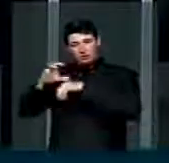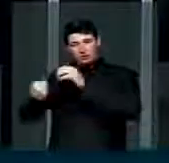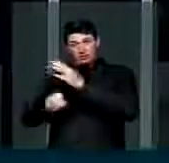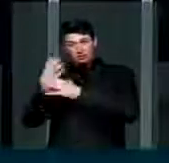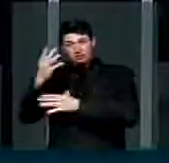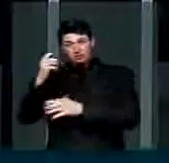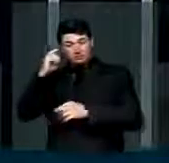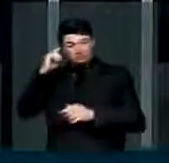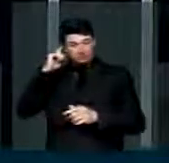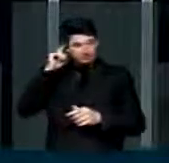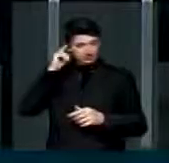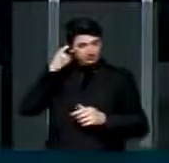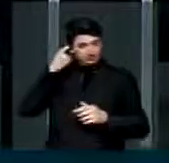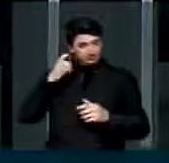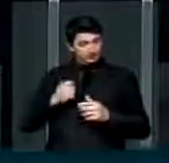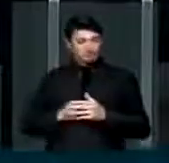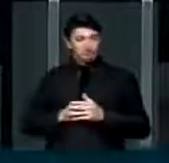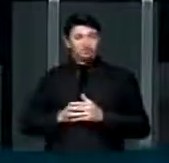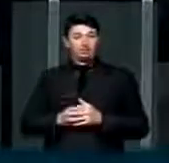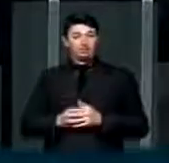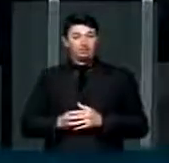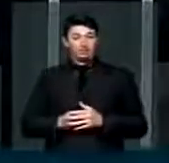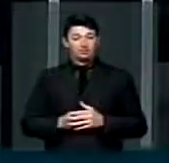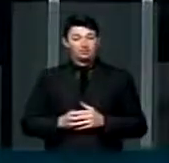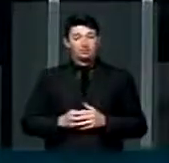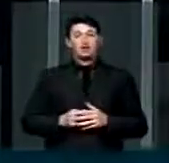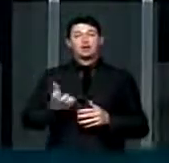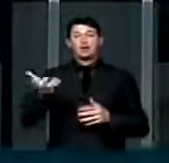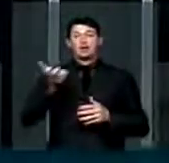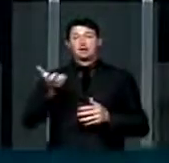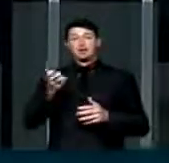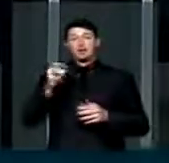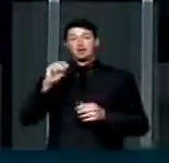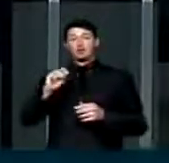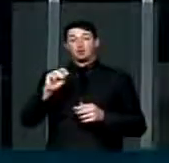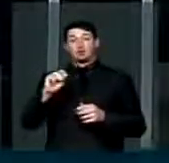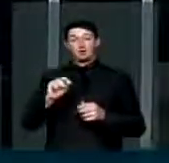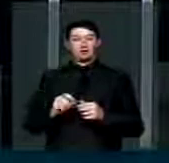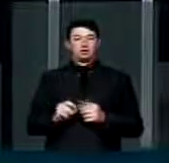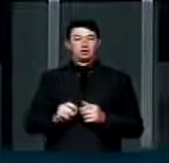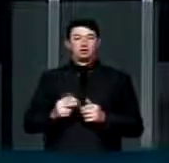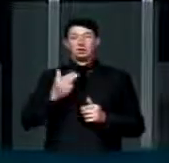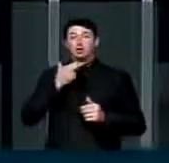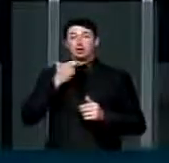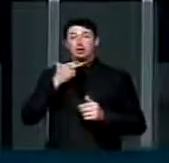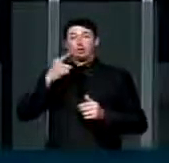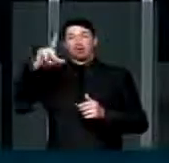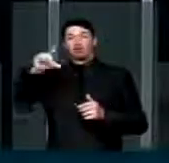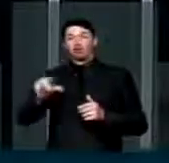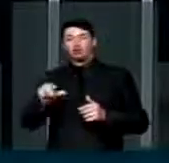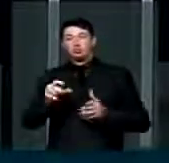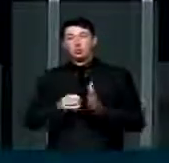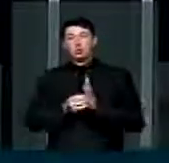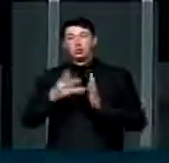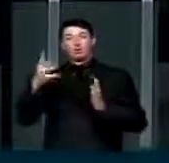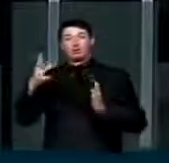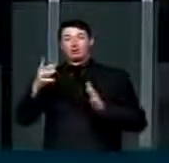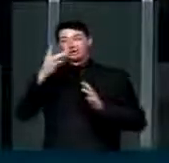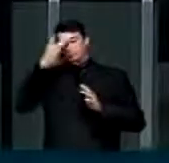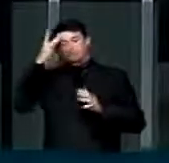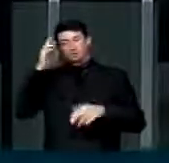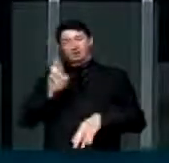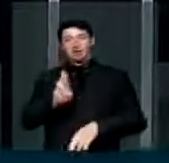de 88, desde o Constituinte originário, prezou pela irredutibilidade da representatividade dos